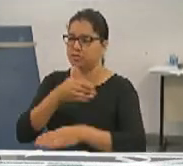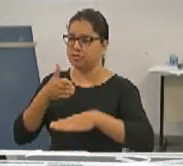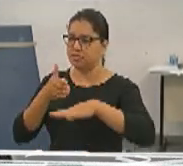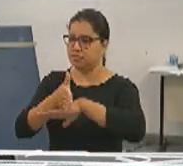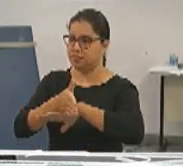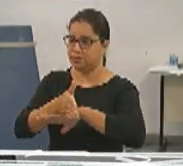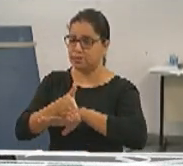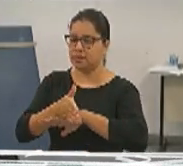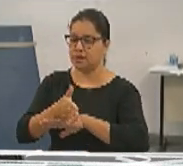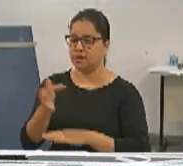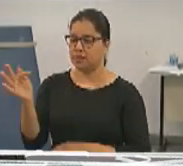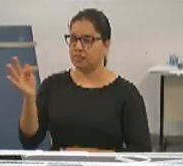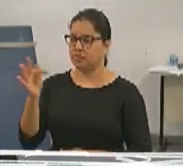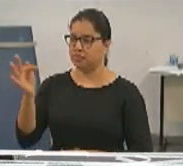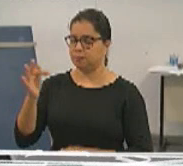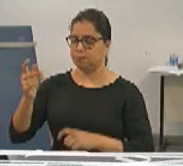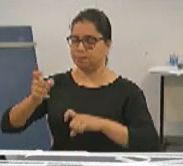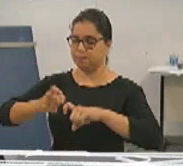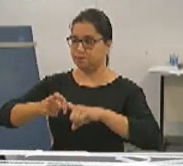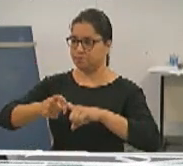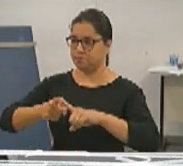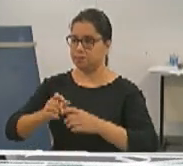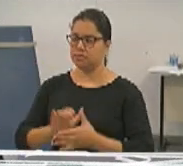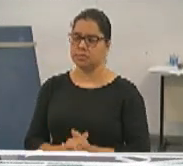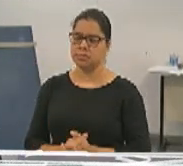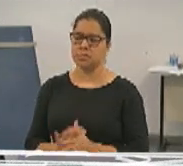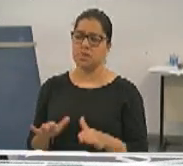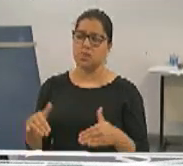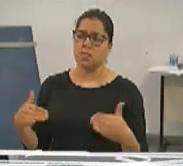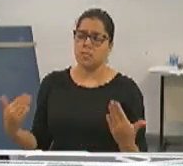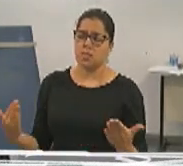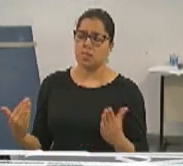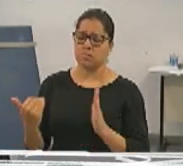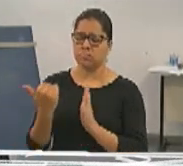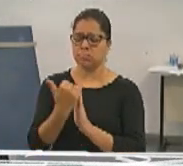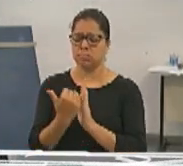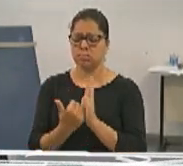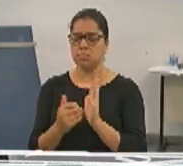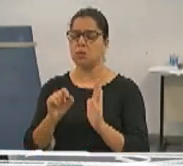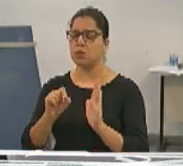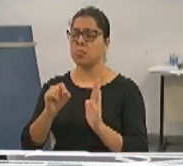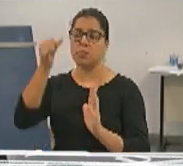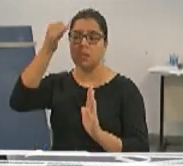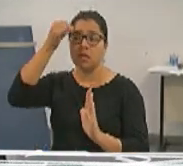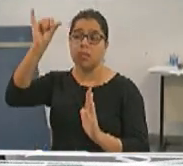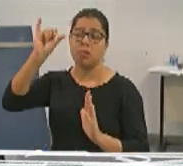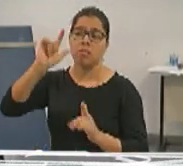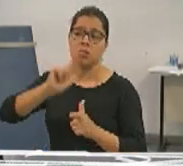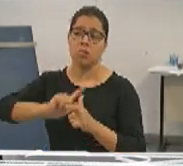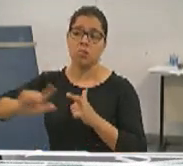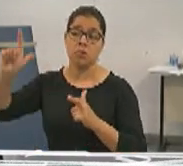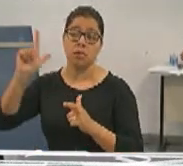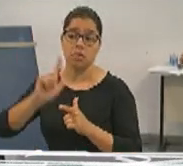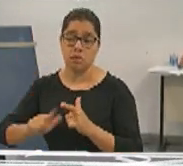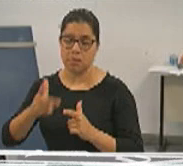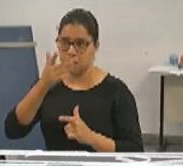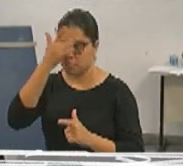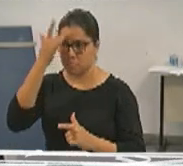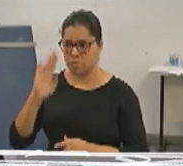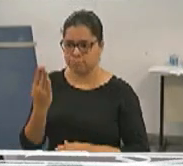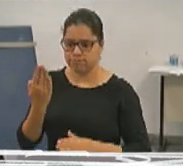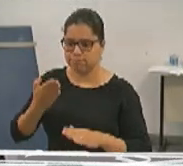Eu gostaria de saber, né, qual é a sua medida para evitar que essas situações ocorram